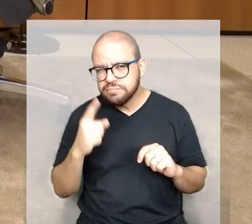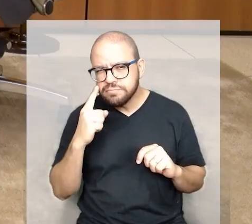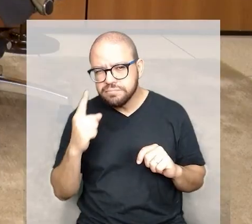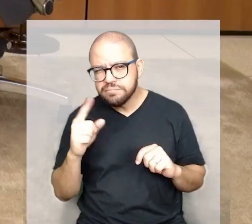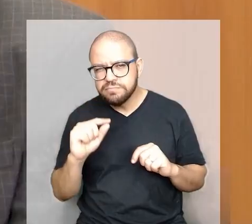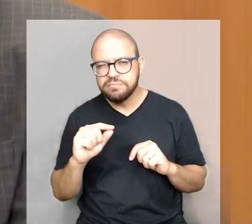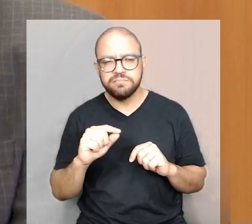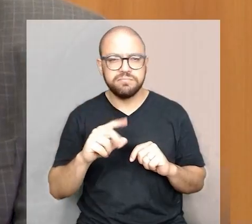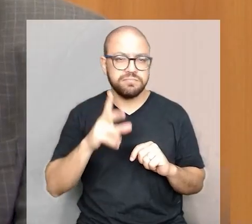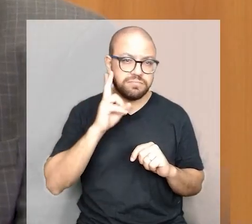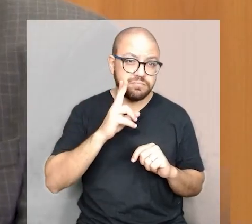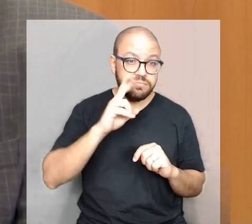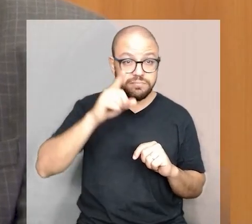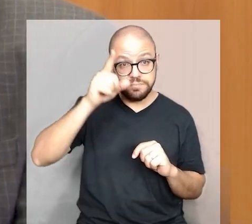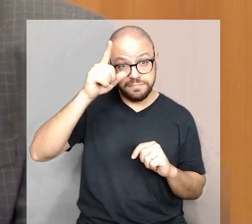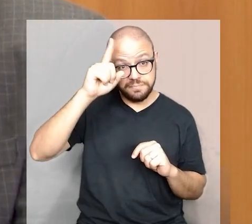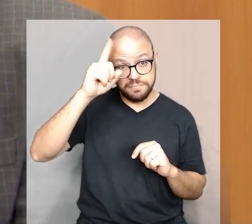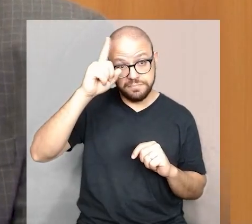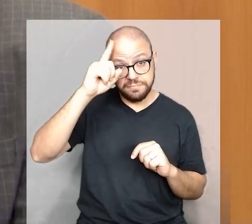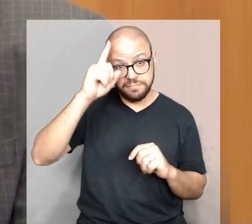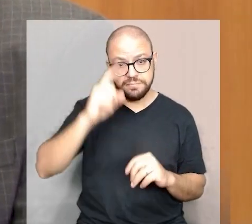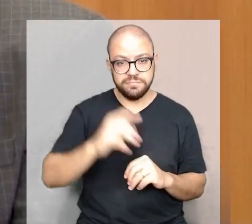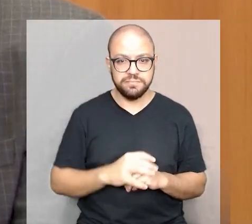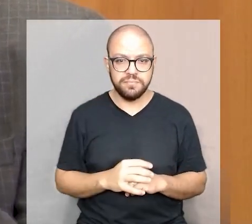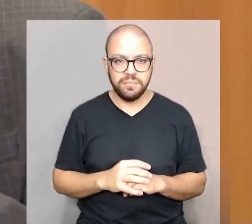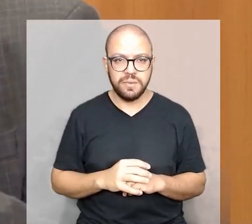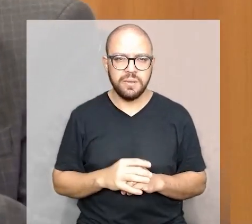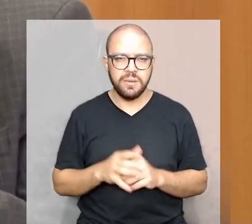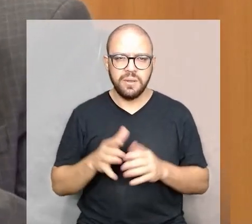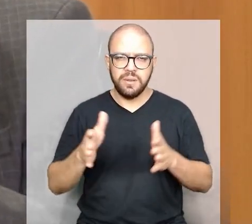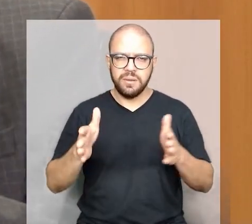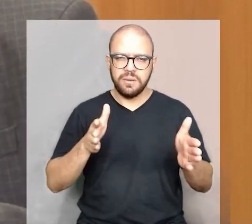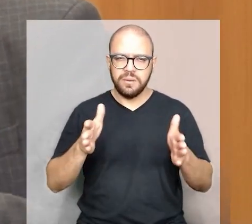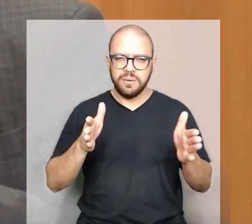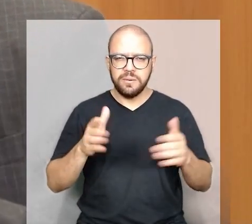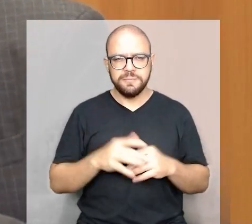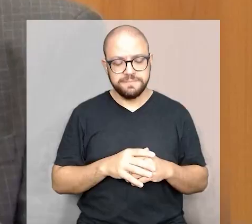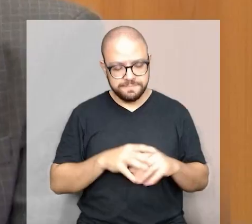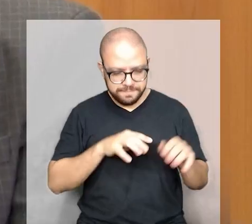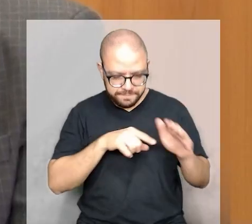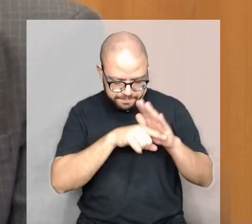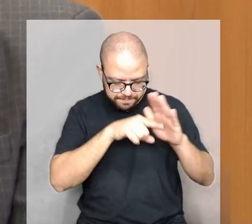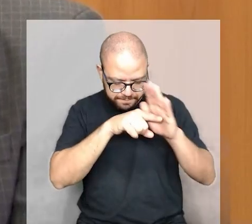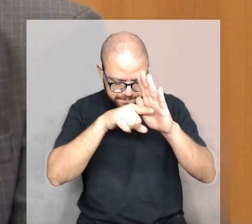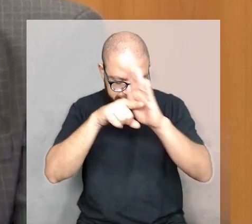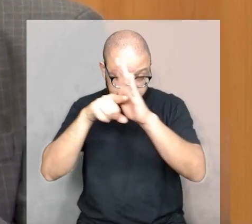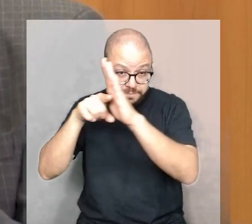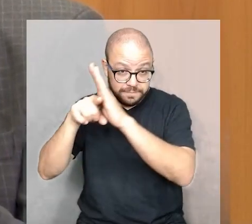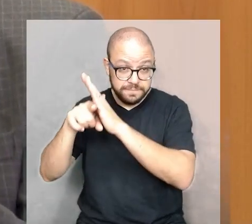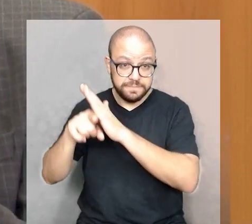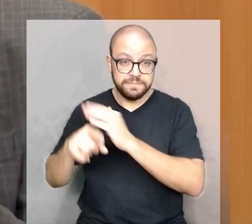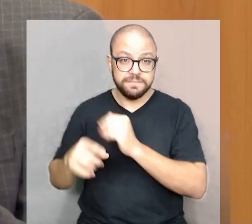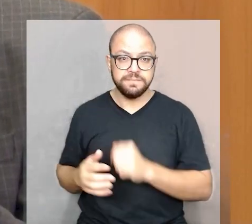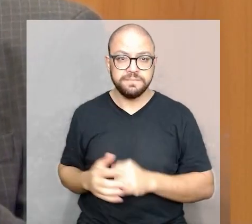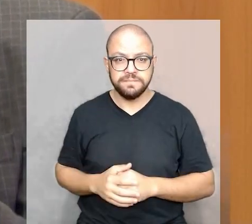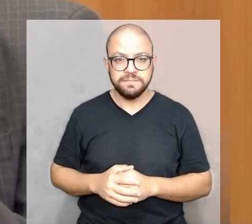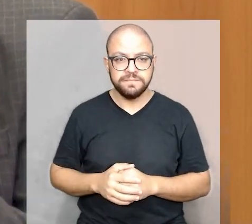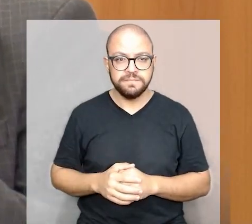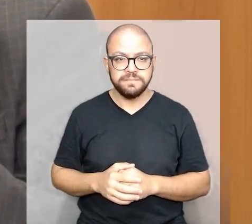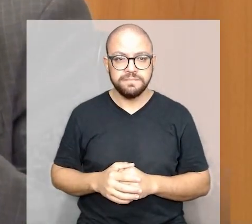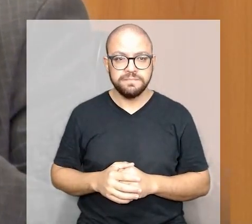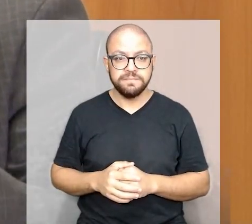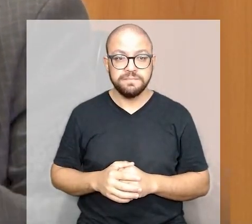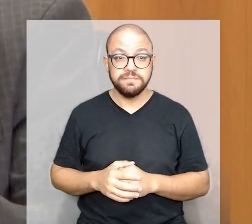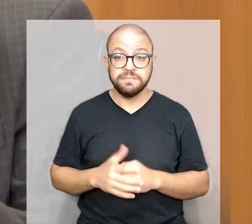fato, para que a gente possa ver o que é aquilo. Na normalidade, no dia a dia, nós damos um prazo